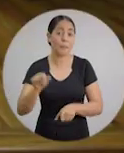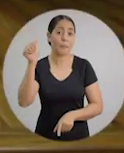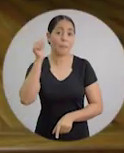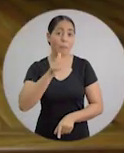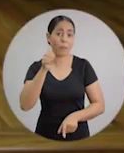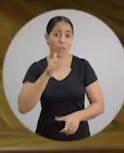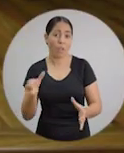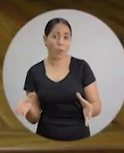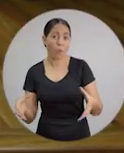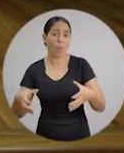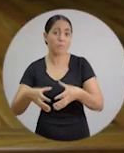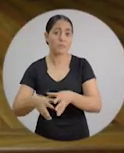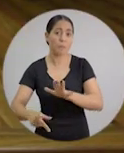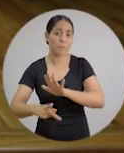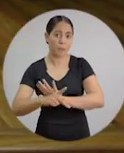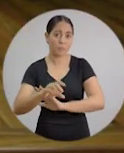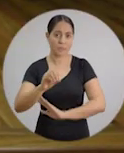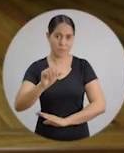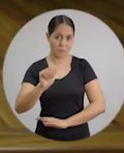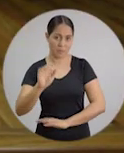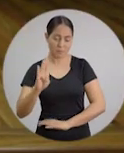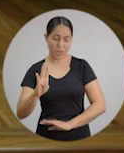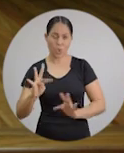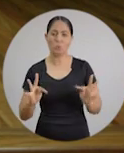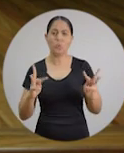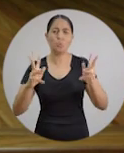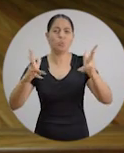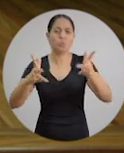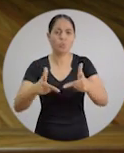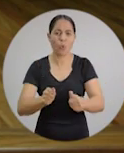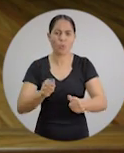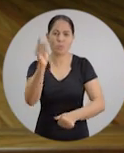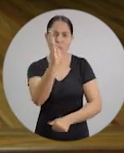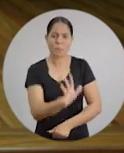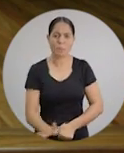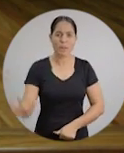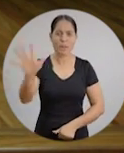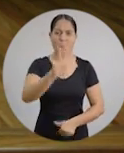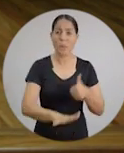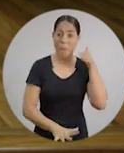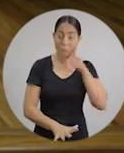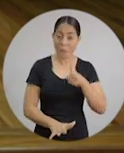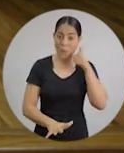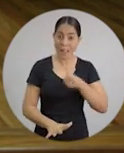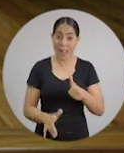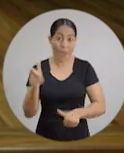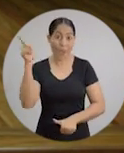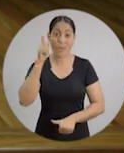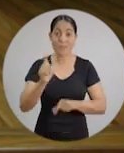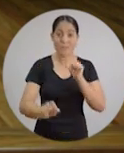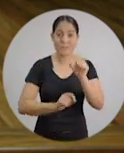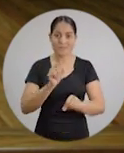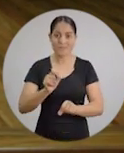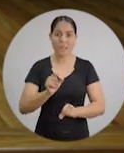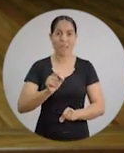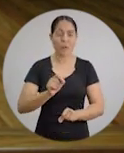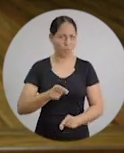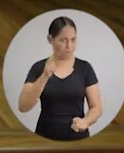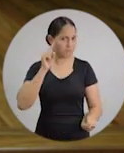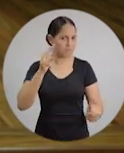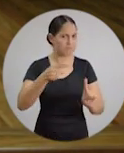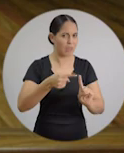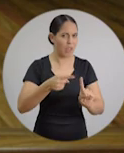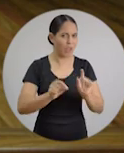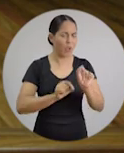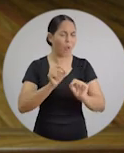E foi através da Comissão Nacional da Mulher Advogada da OAB que todas as mulheres do país foram beneficiadas com